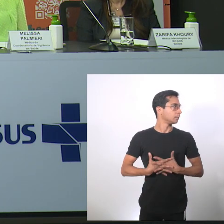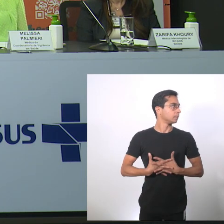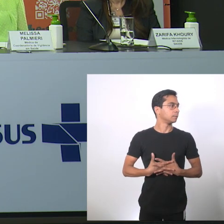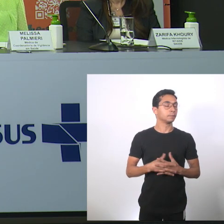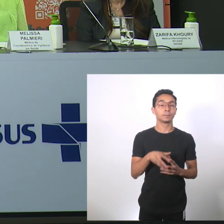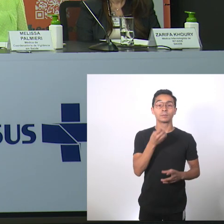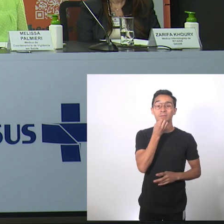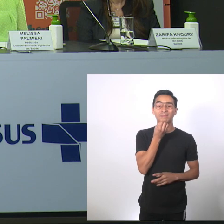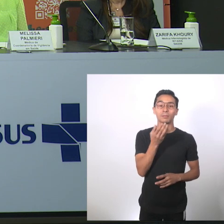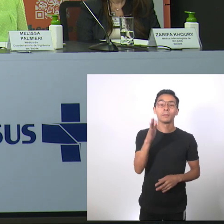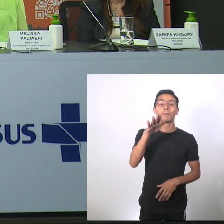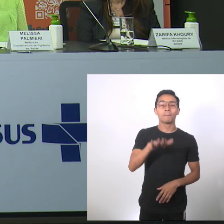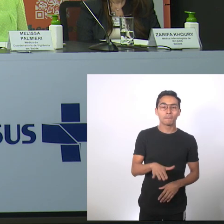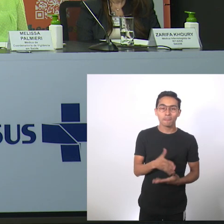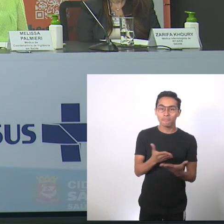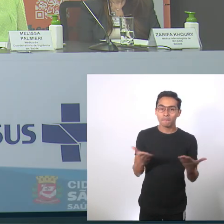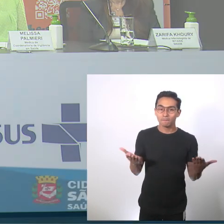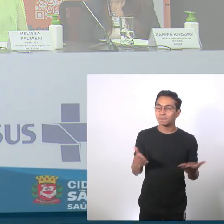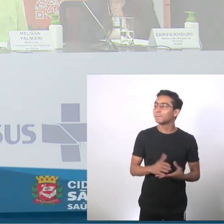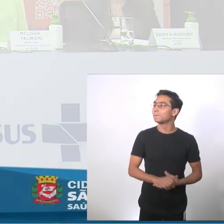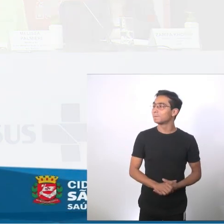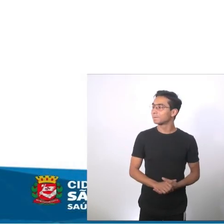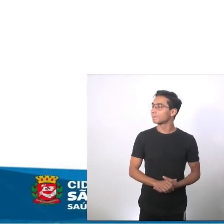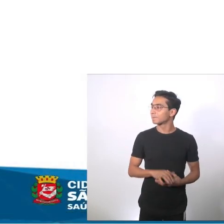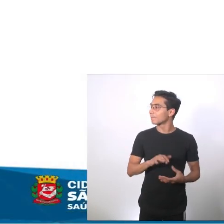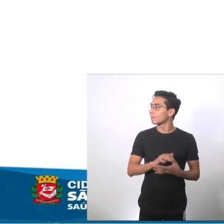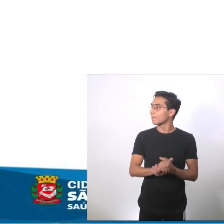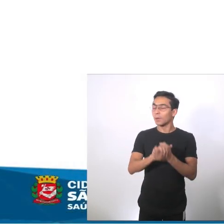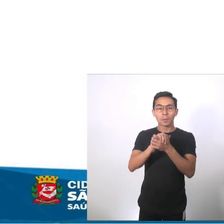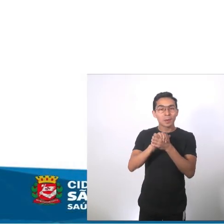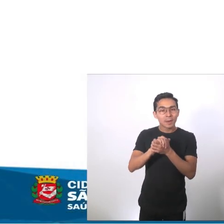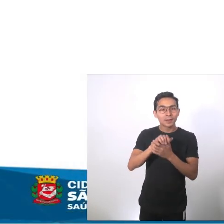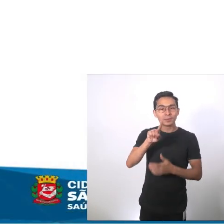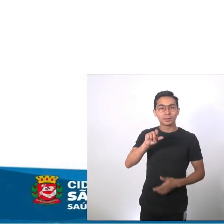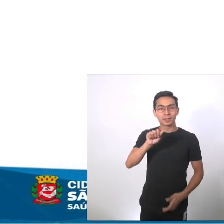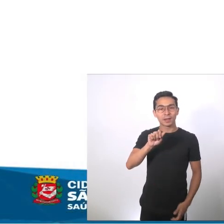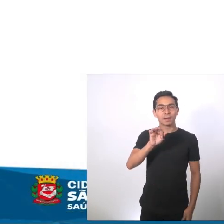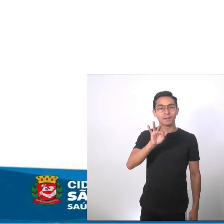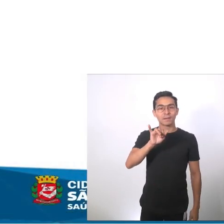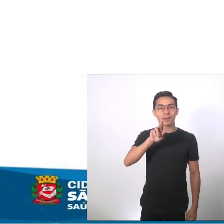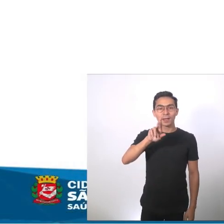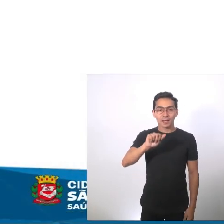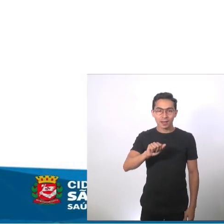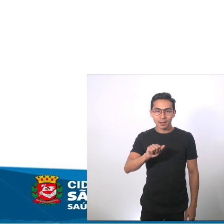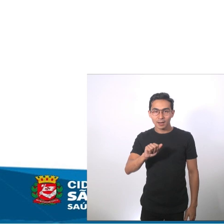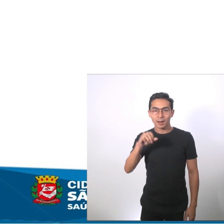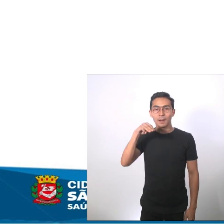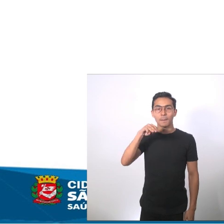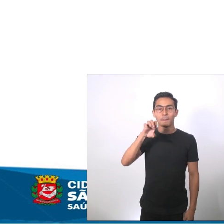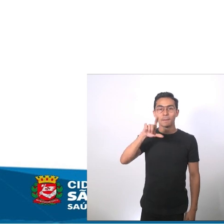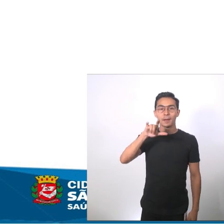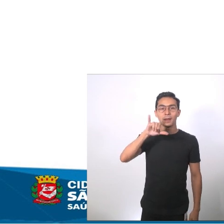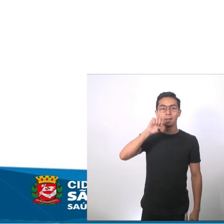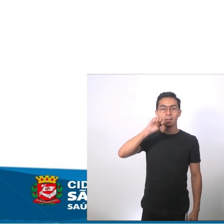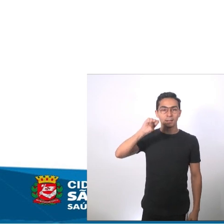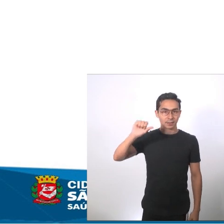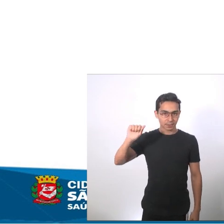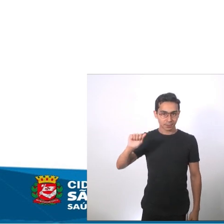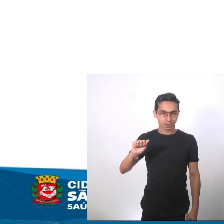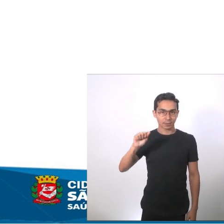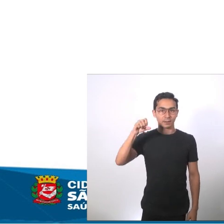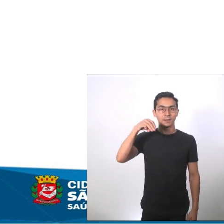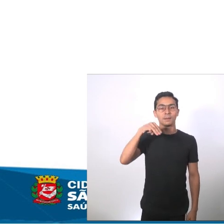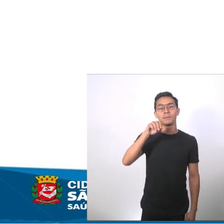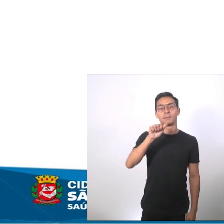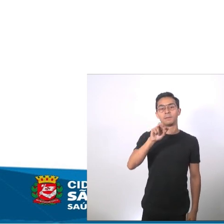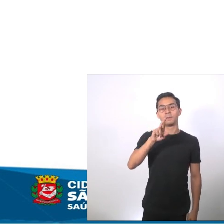Boa tarde a todos. Quero cumprimentar aqui a doutora Zafira, a doutora Melissa, o doutor Marco